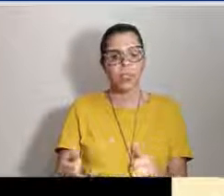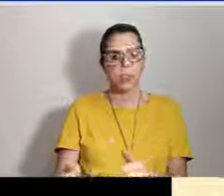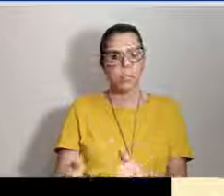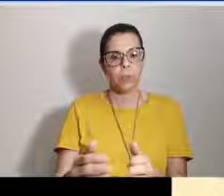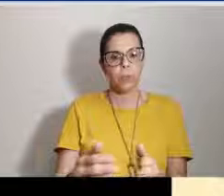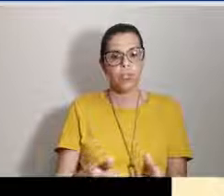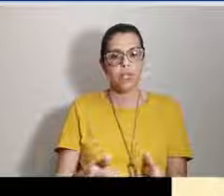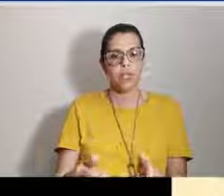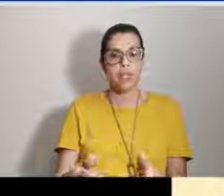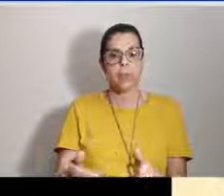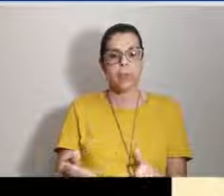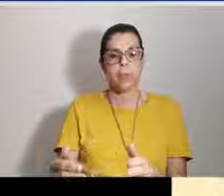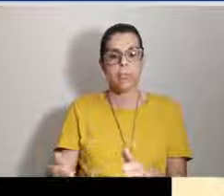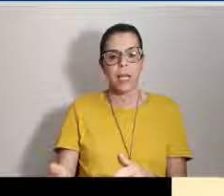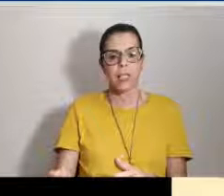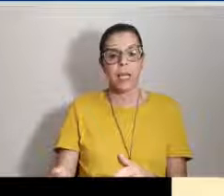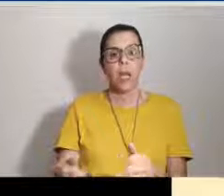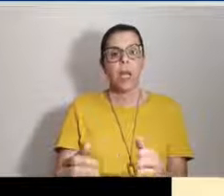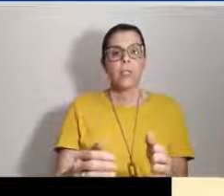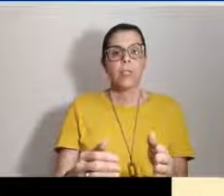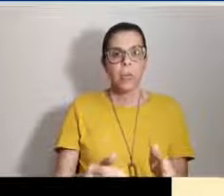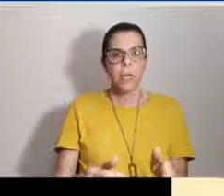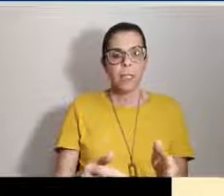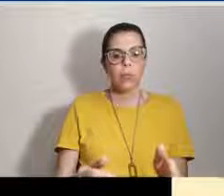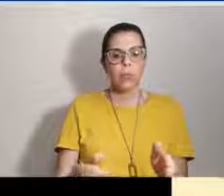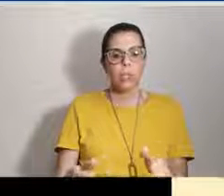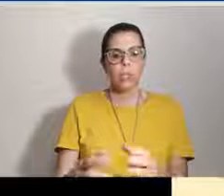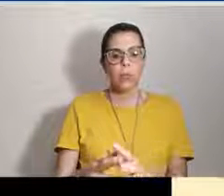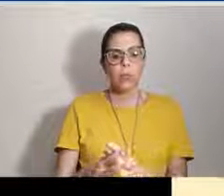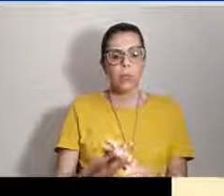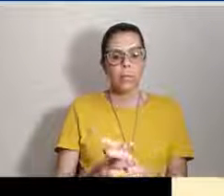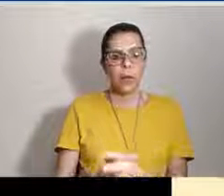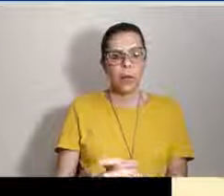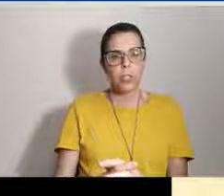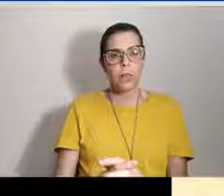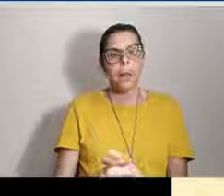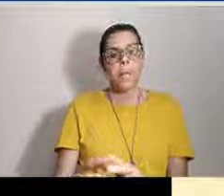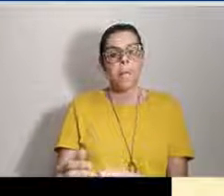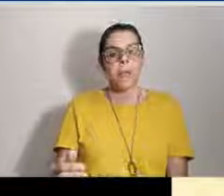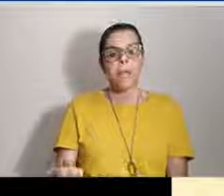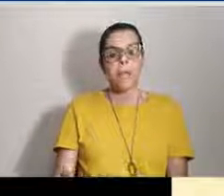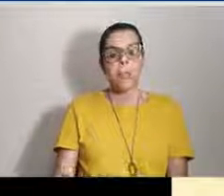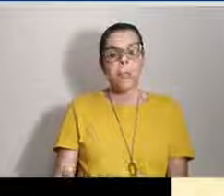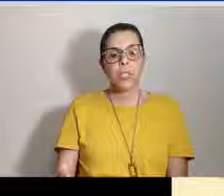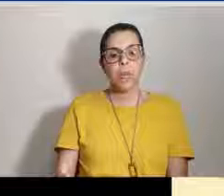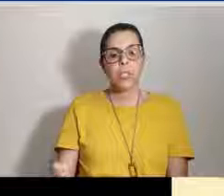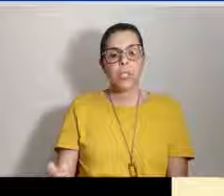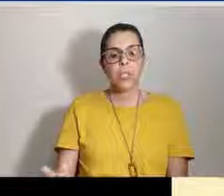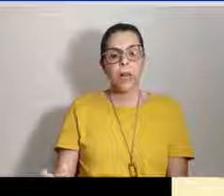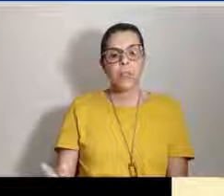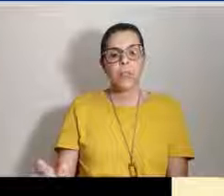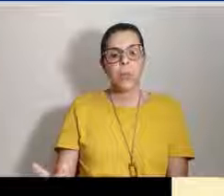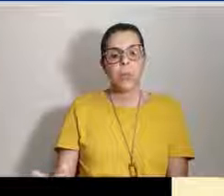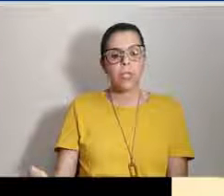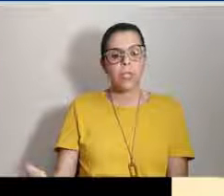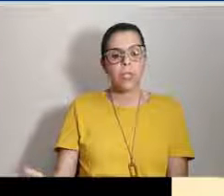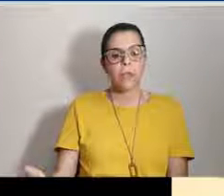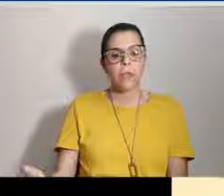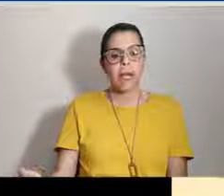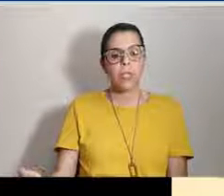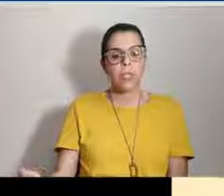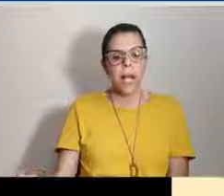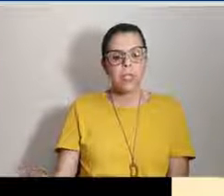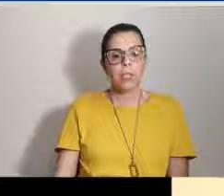dispositivos comunicacionais do processo ensino-aprendizagem sob esse contexto sociopedagógico, foram justamente as aulas do